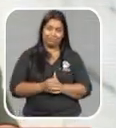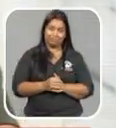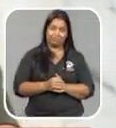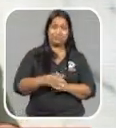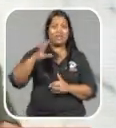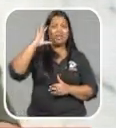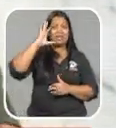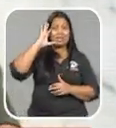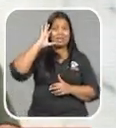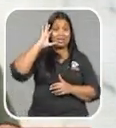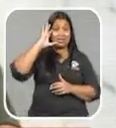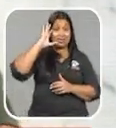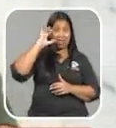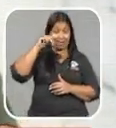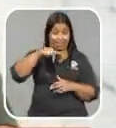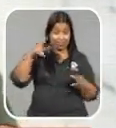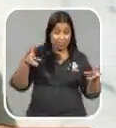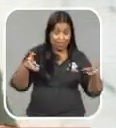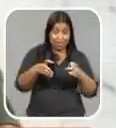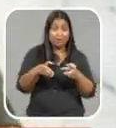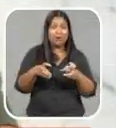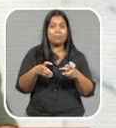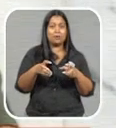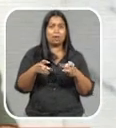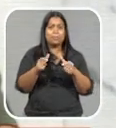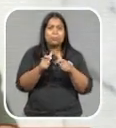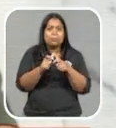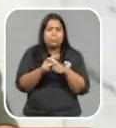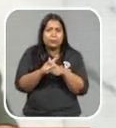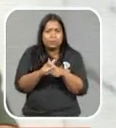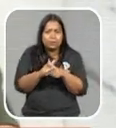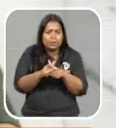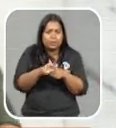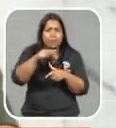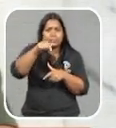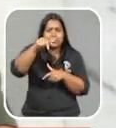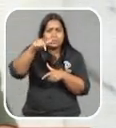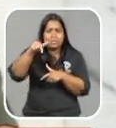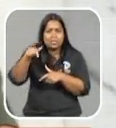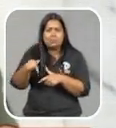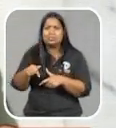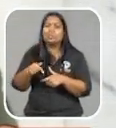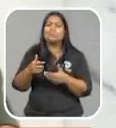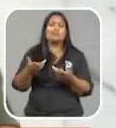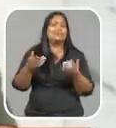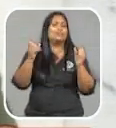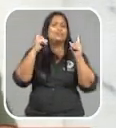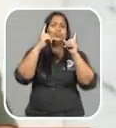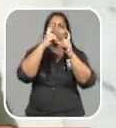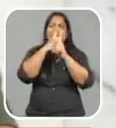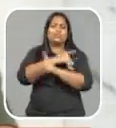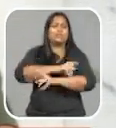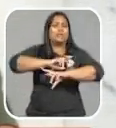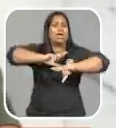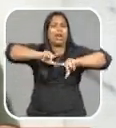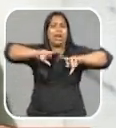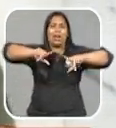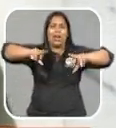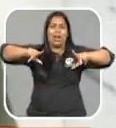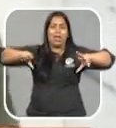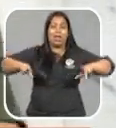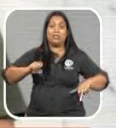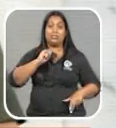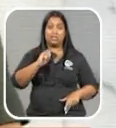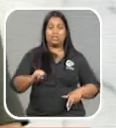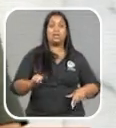cidade, com 17 cadeiras, você torna muito difícil a diversidade. É muito difícil, né? Se você prestigia quem tem grana. Você tem